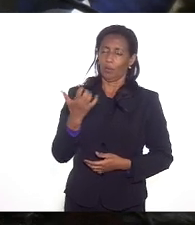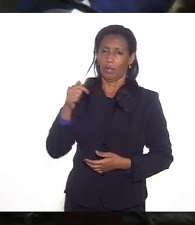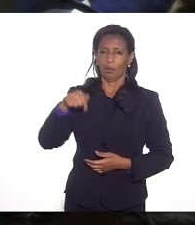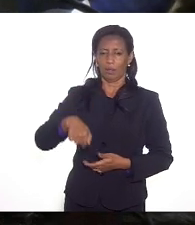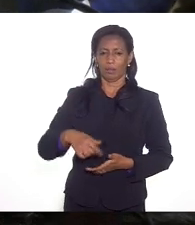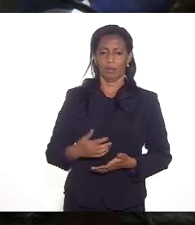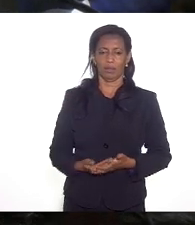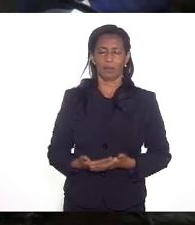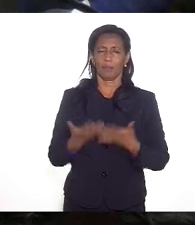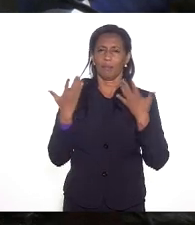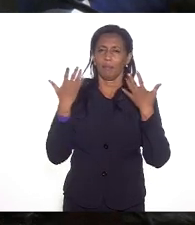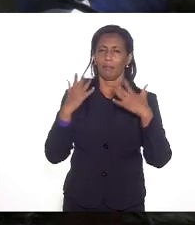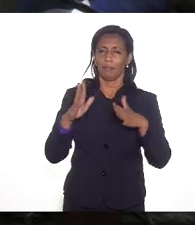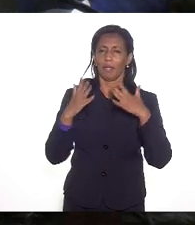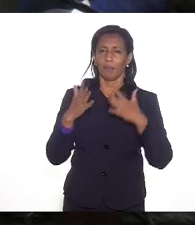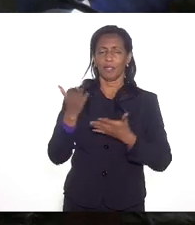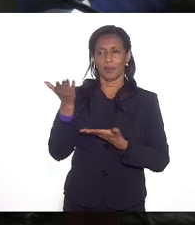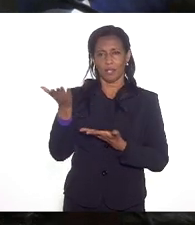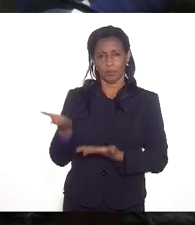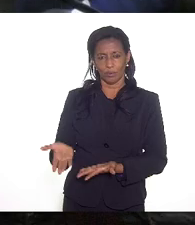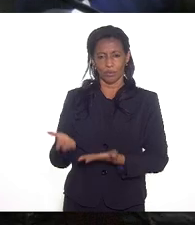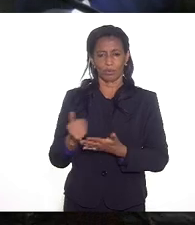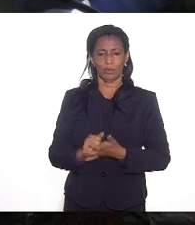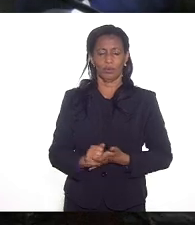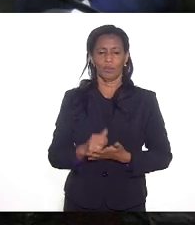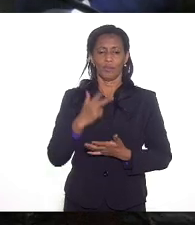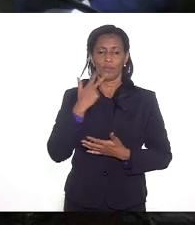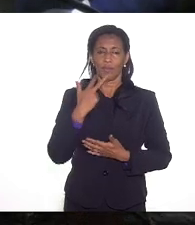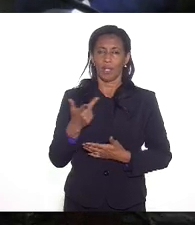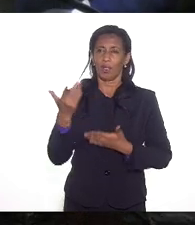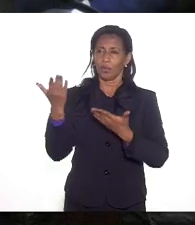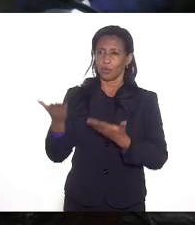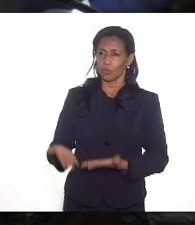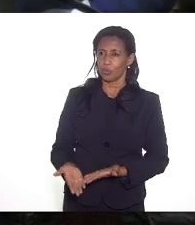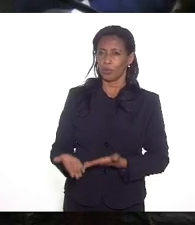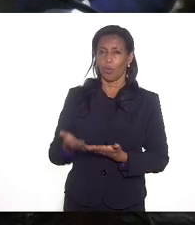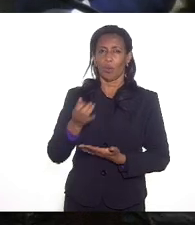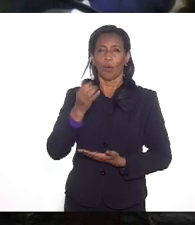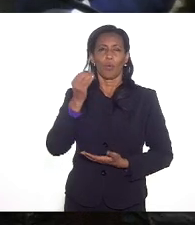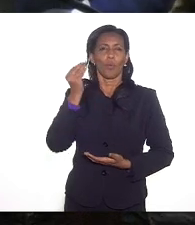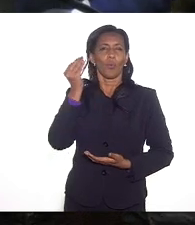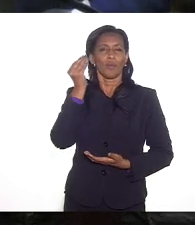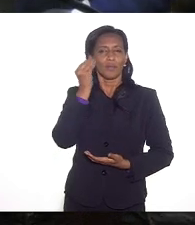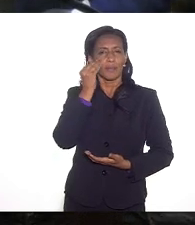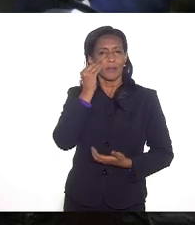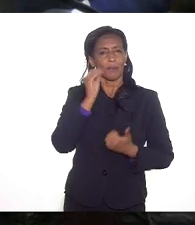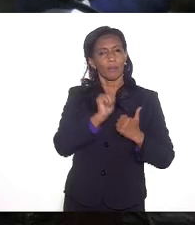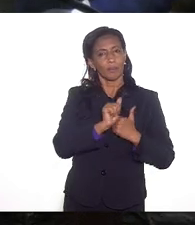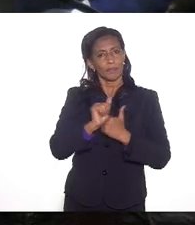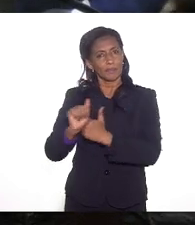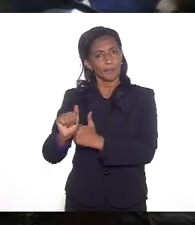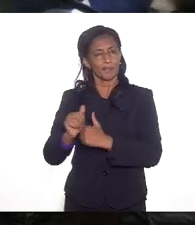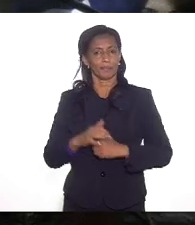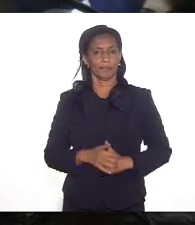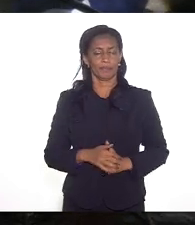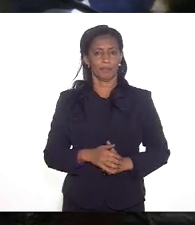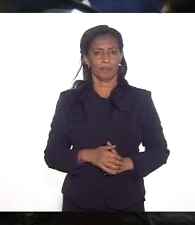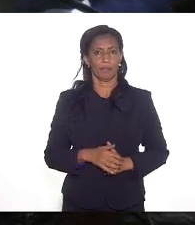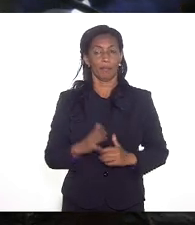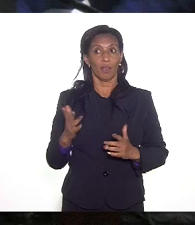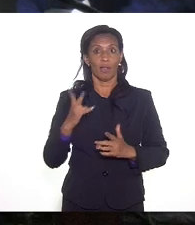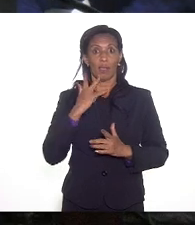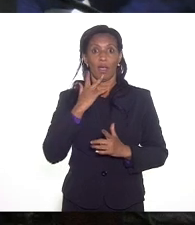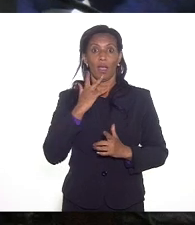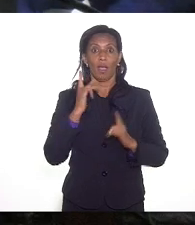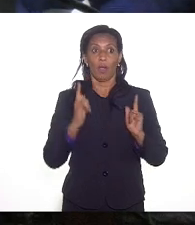aqui parabenizar o senhor dizer que o senhor é um exemplo a ser seguido e em relação ao